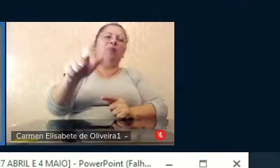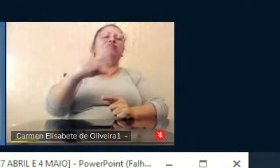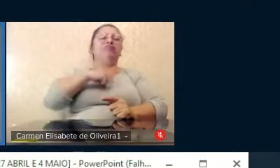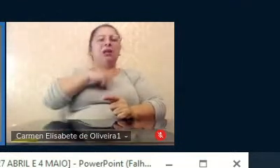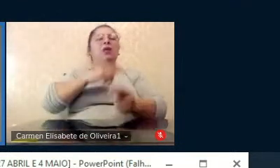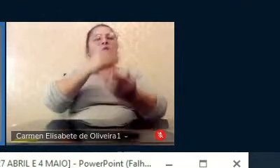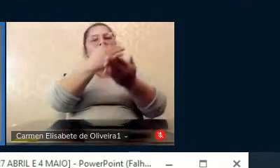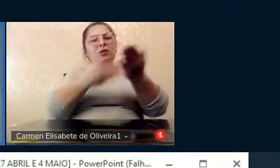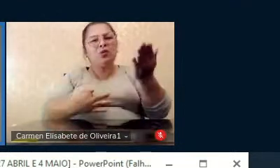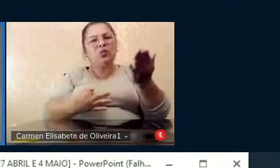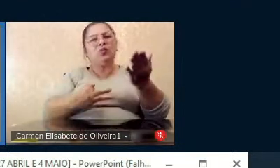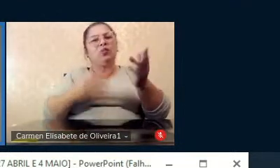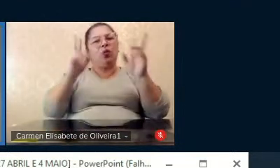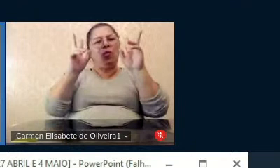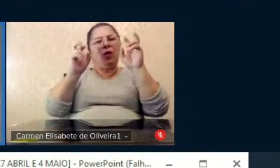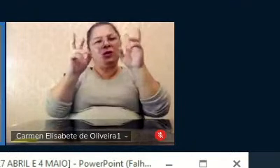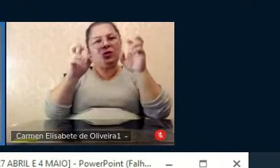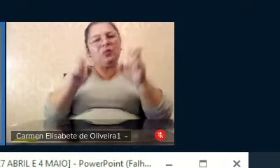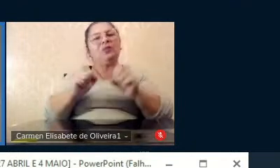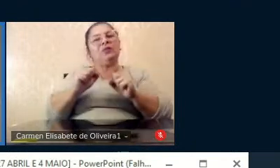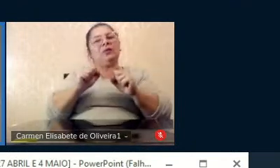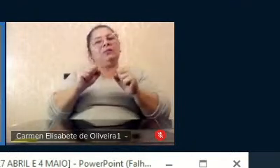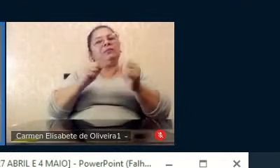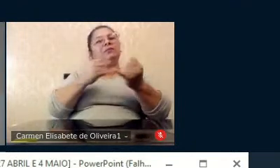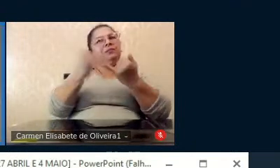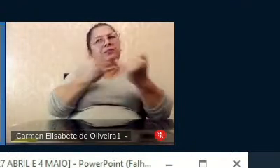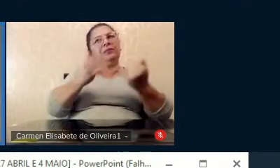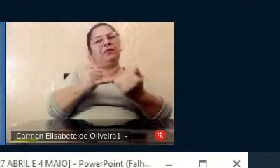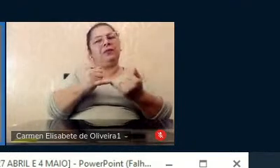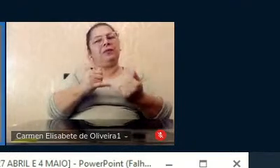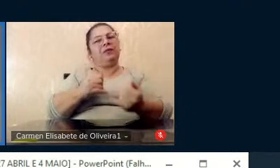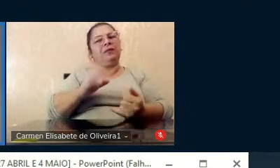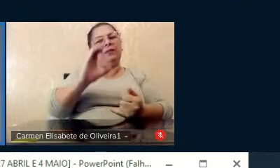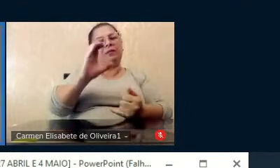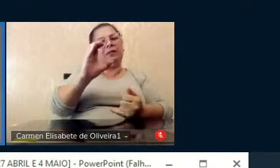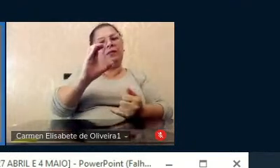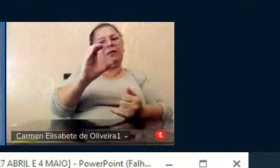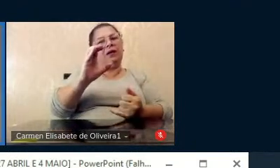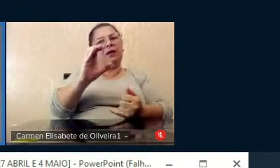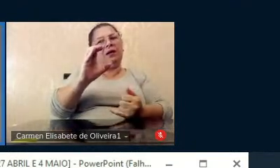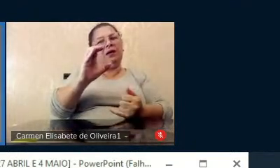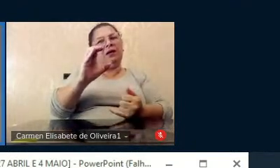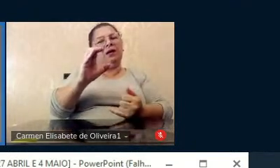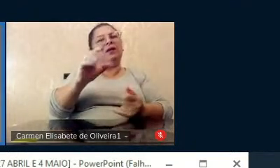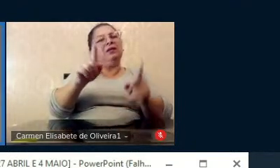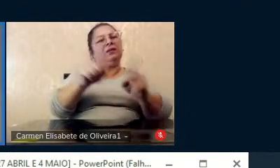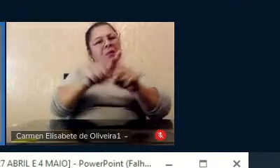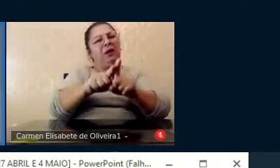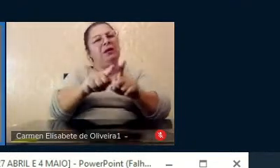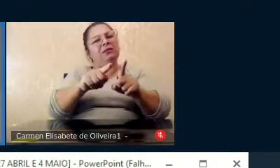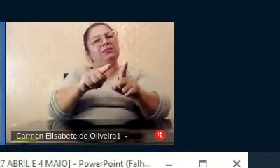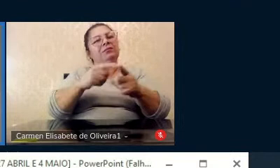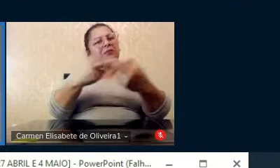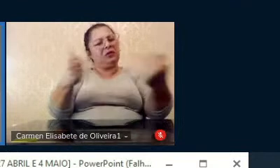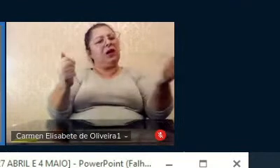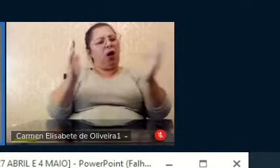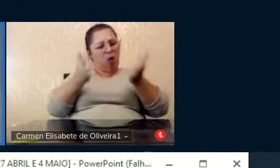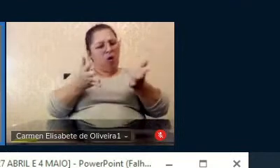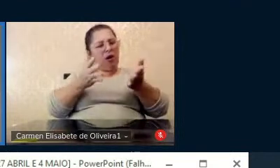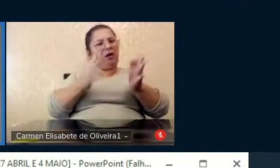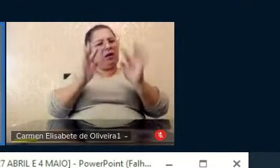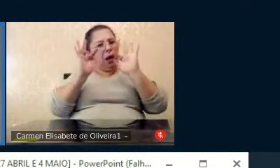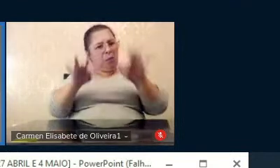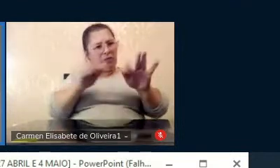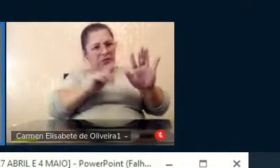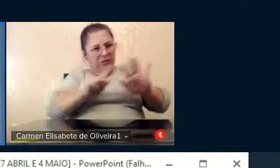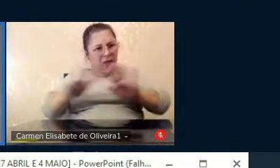narrativa, ele também é uma forma de literatura. E uma coisa mais recente ainda, que inclusive terminou essa